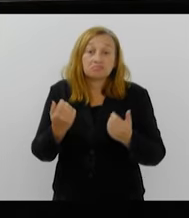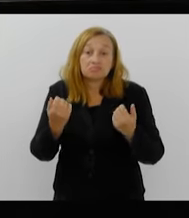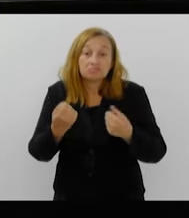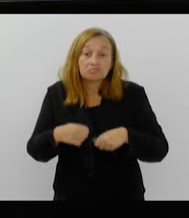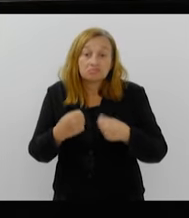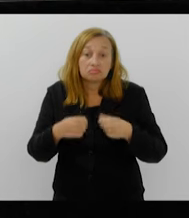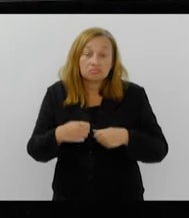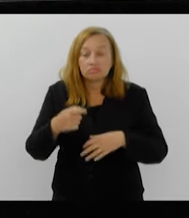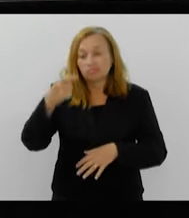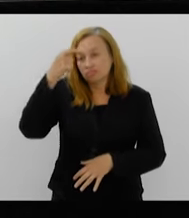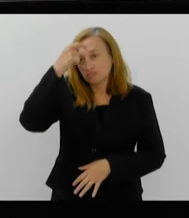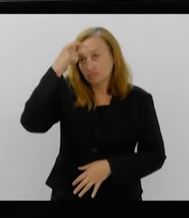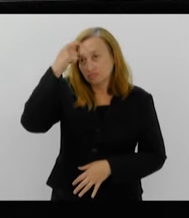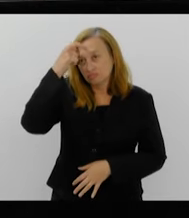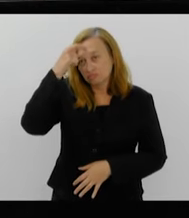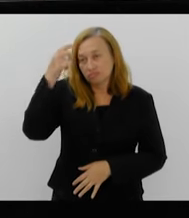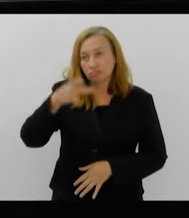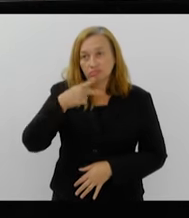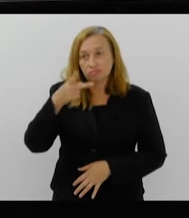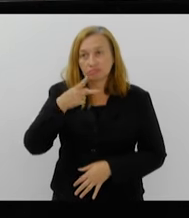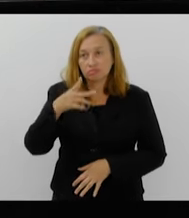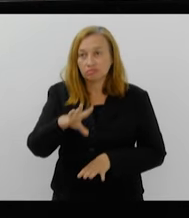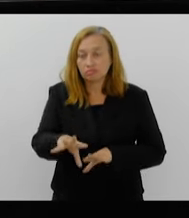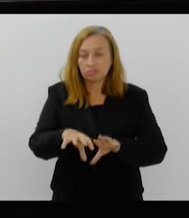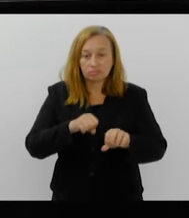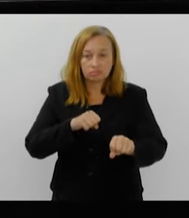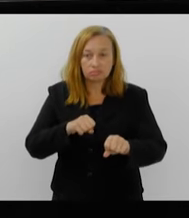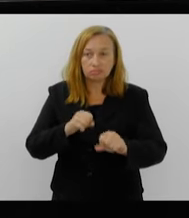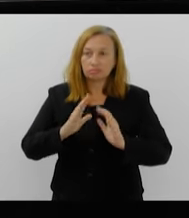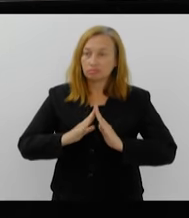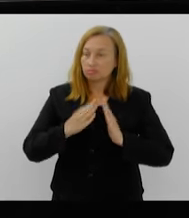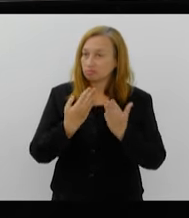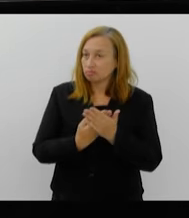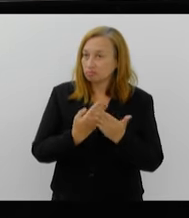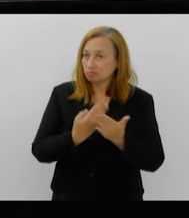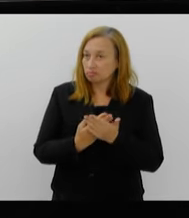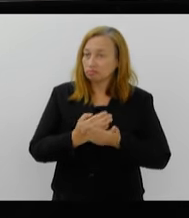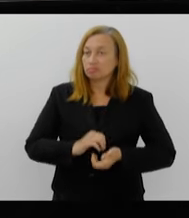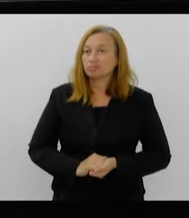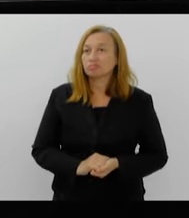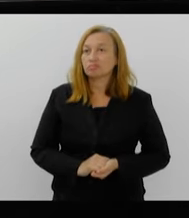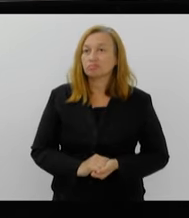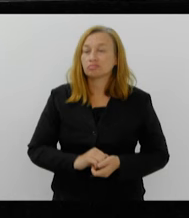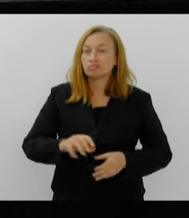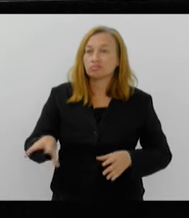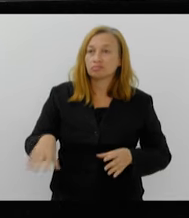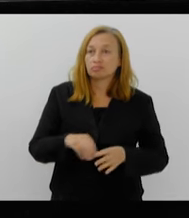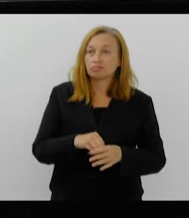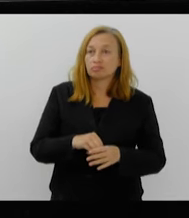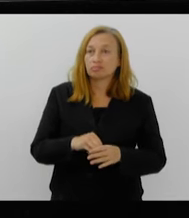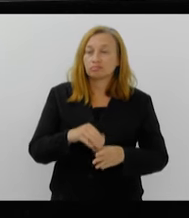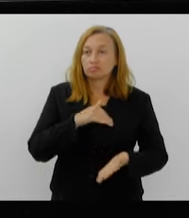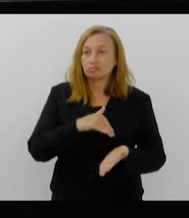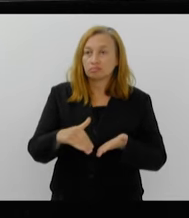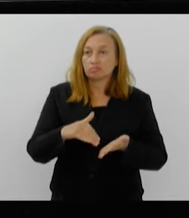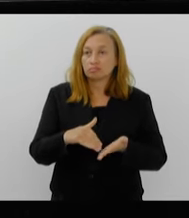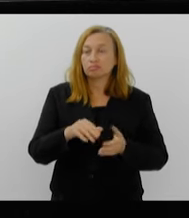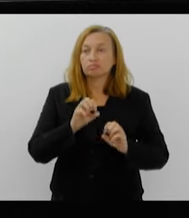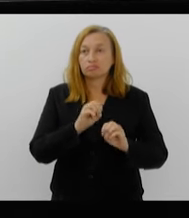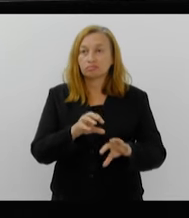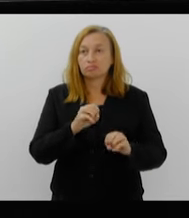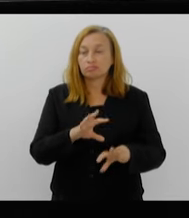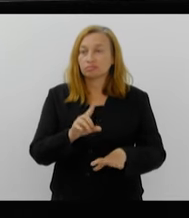necessidades de conscientização, quando eu falo formação, formação escolar, que poderia ser direcionada para dentro da Secretaria de Educação, que não